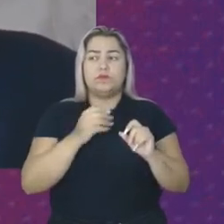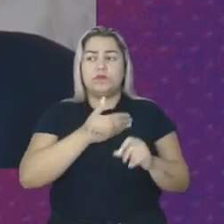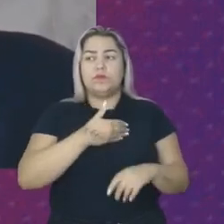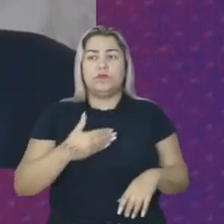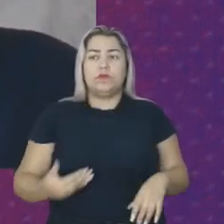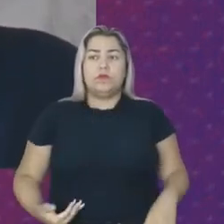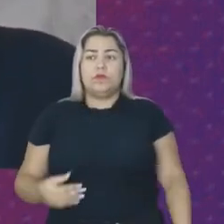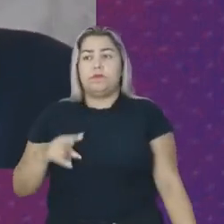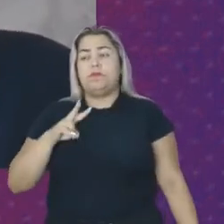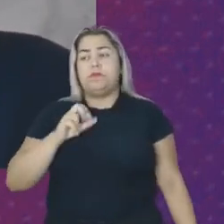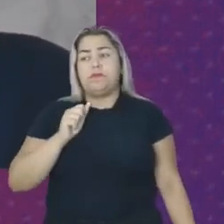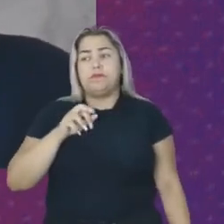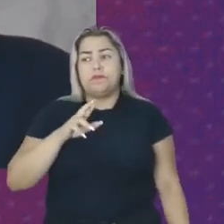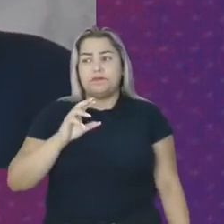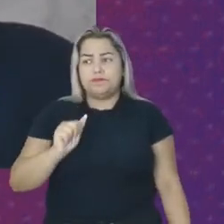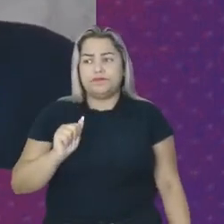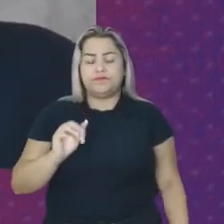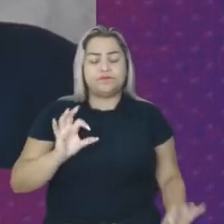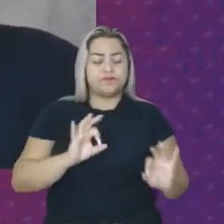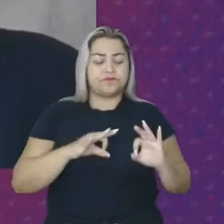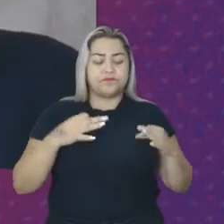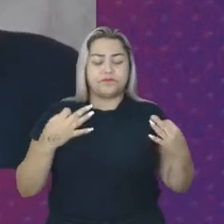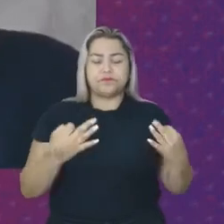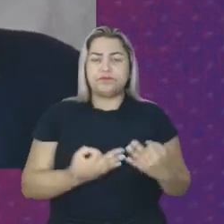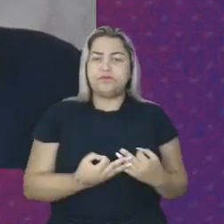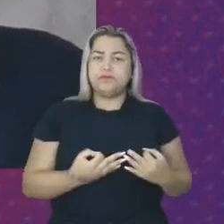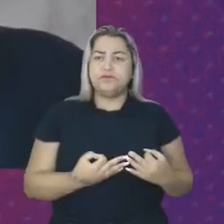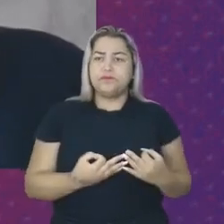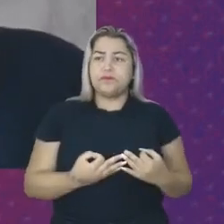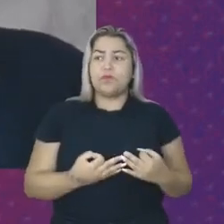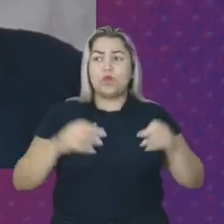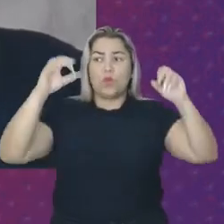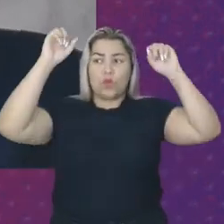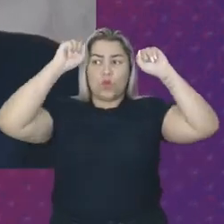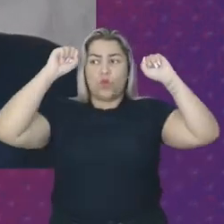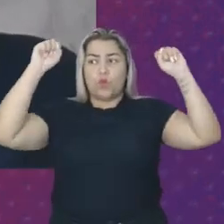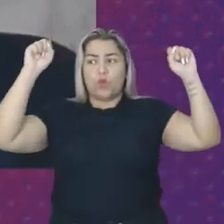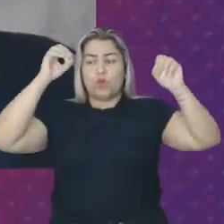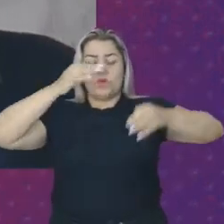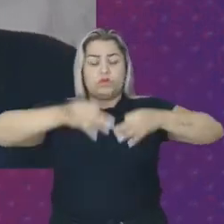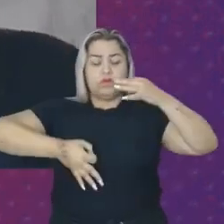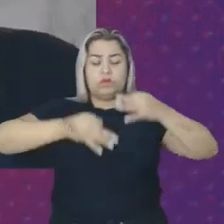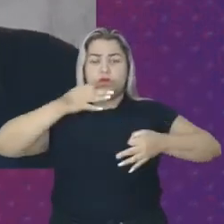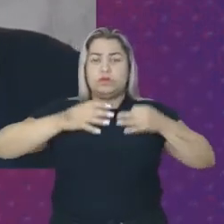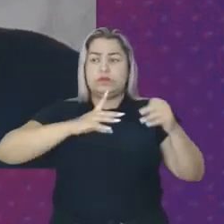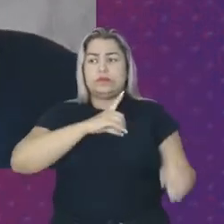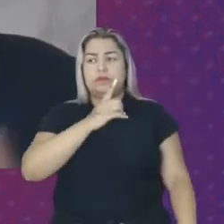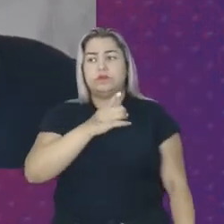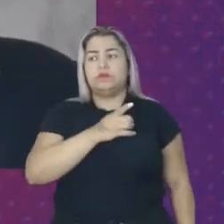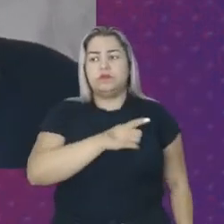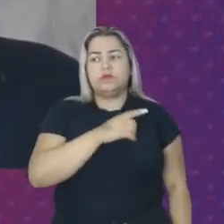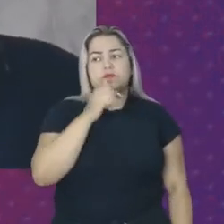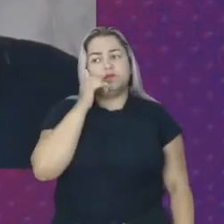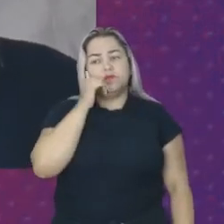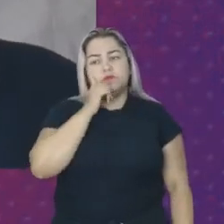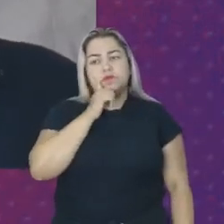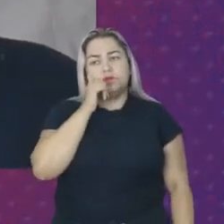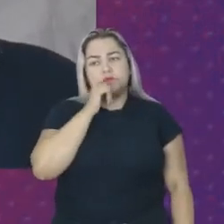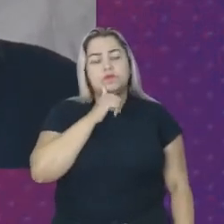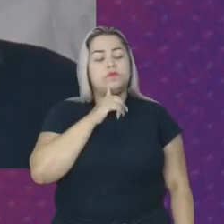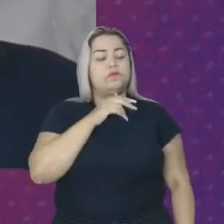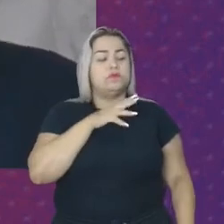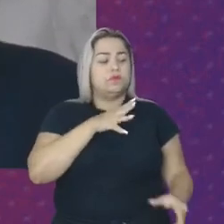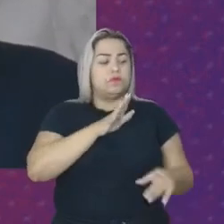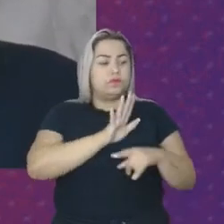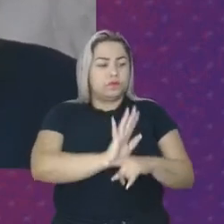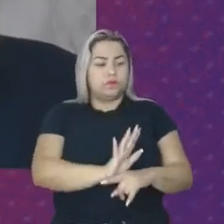Vara de Família, pelo Tribunal de Justiça, Delegacia da Mulher, Atendimento